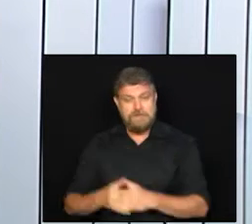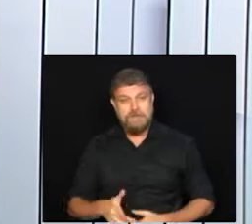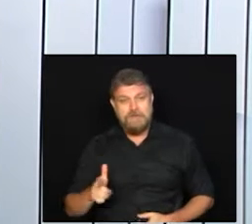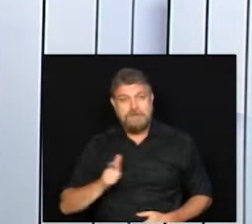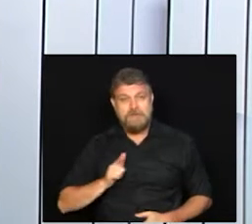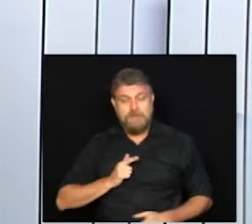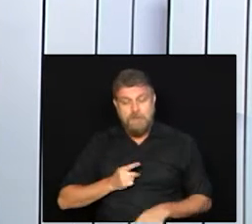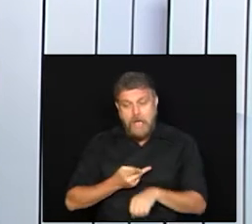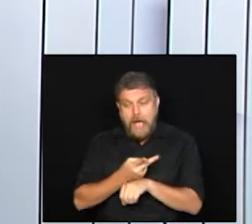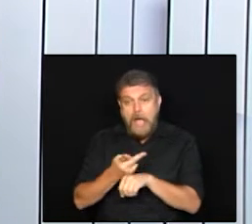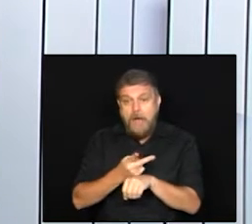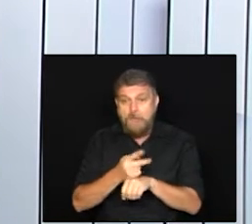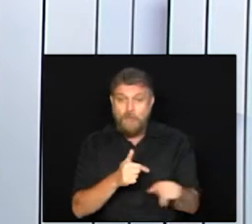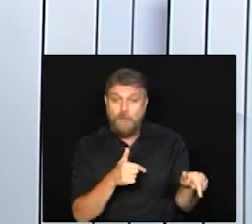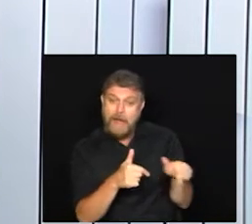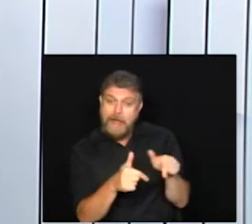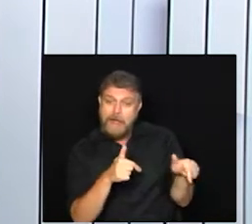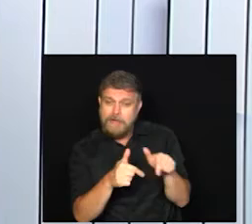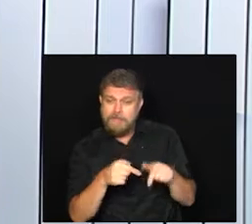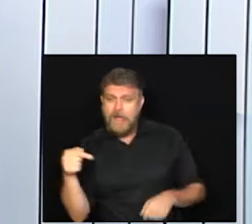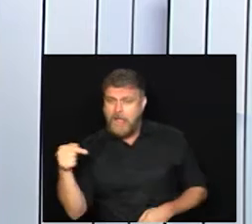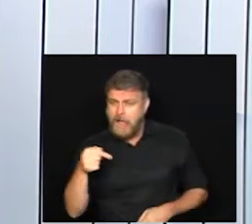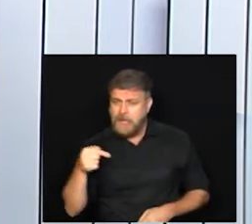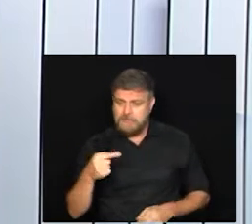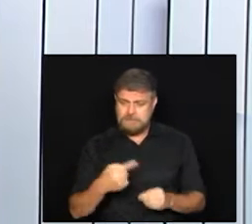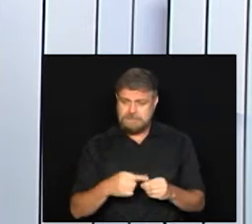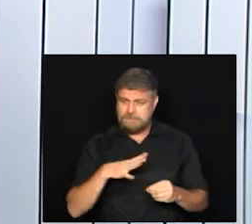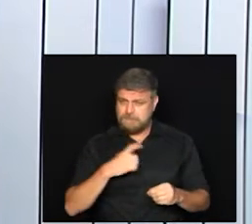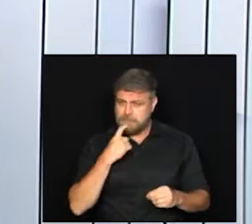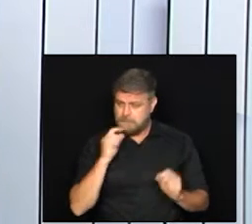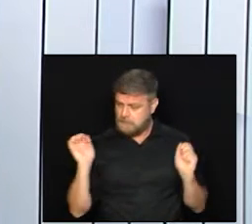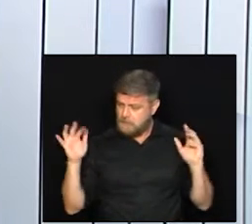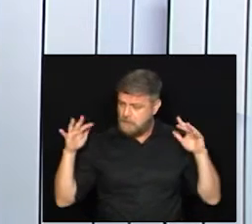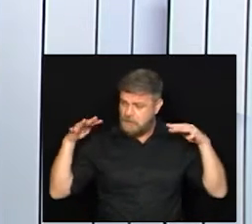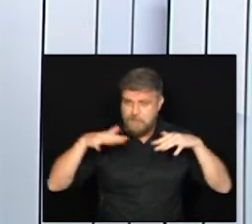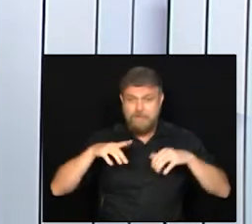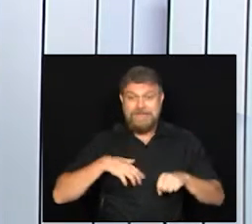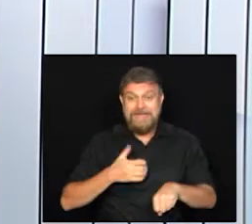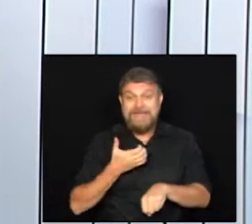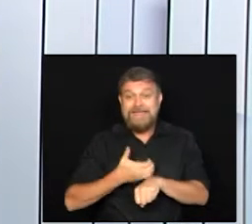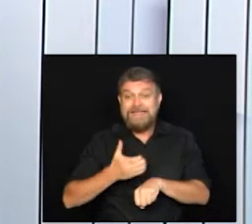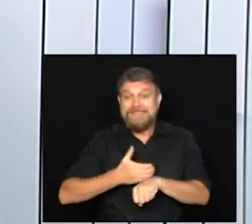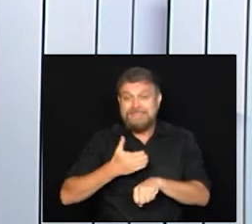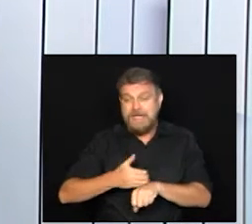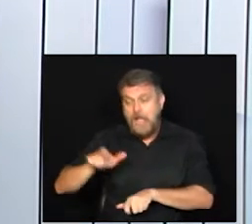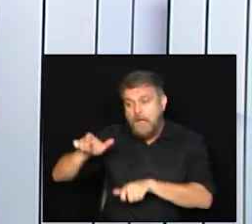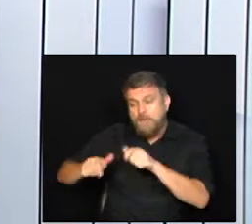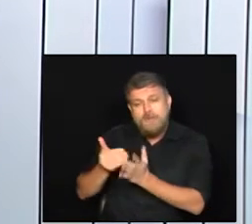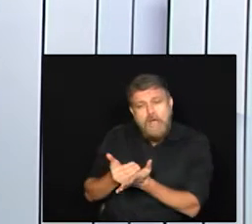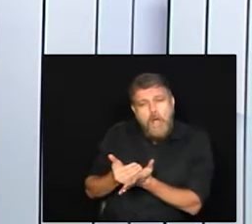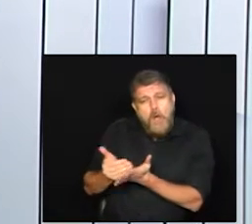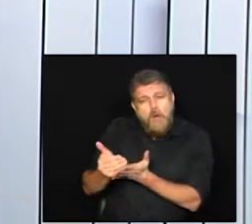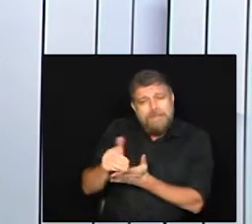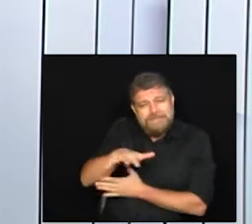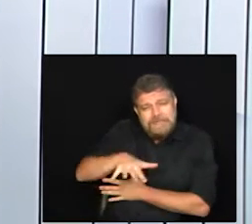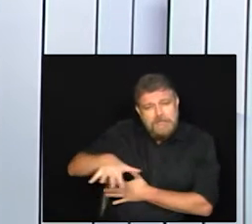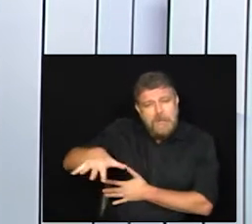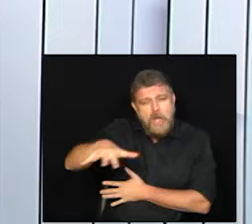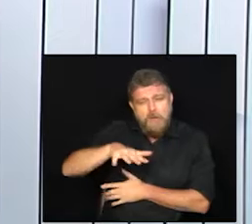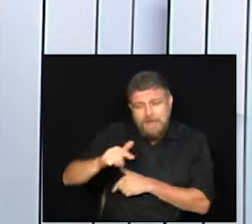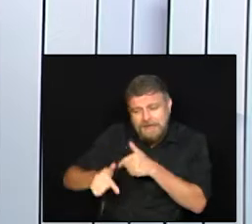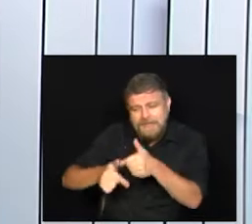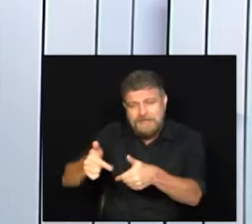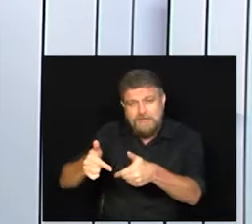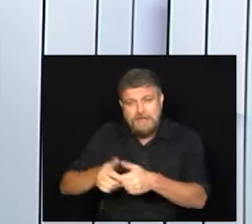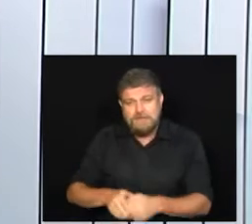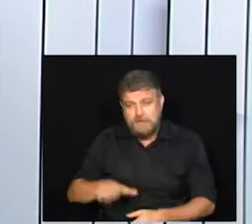busca por emprego na cidade é muito grande, inclusive por estágio para quem está começando em alguma atividade. Por isso